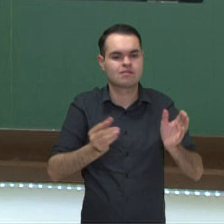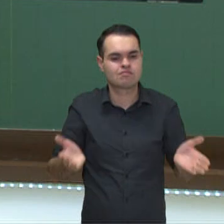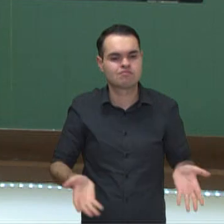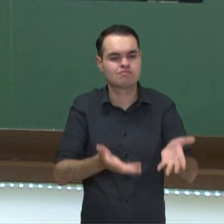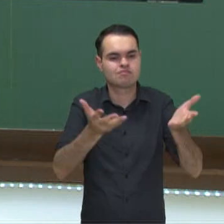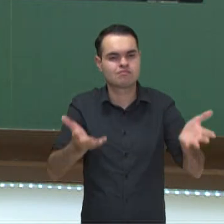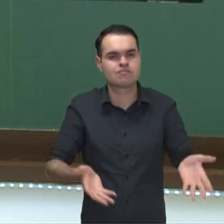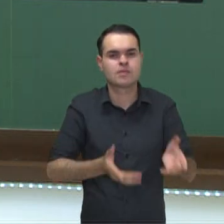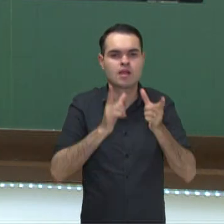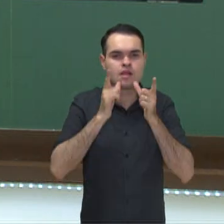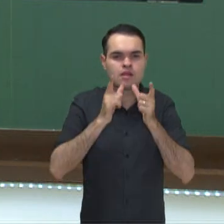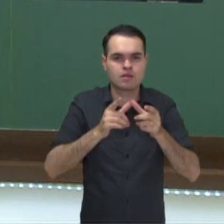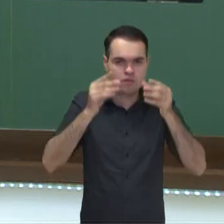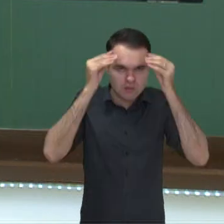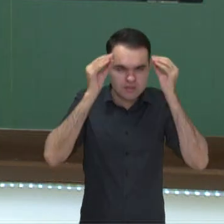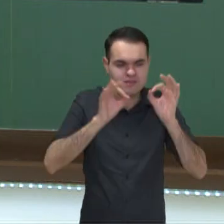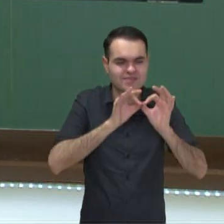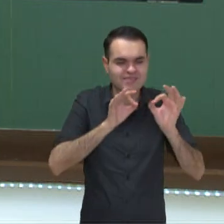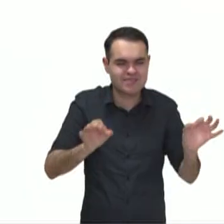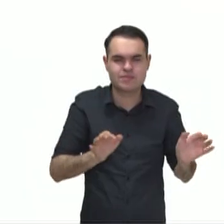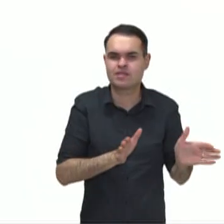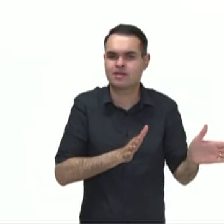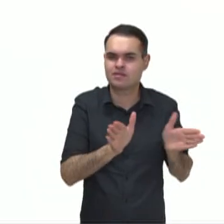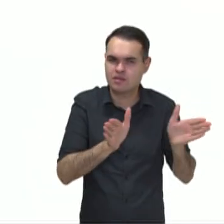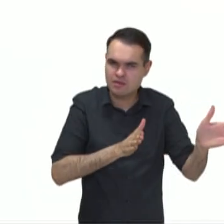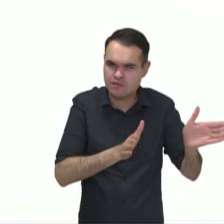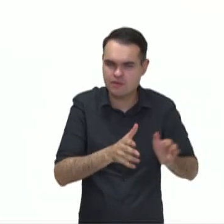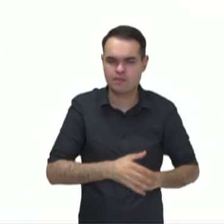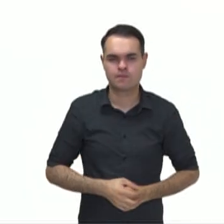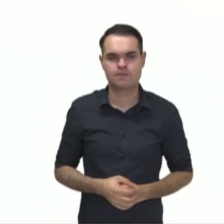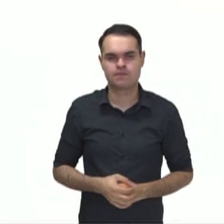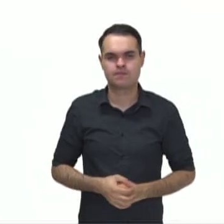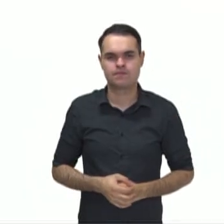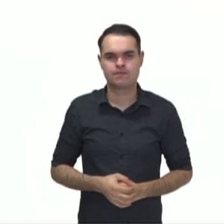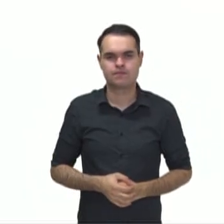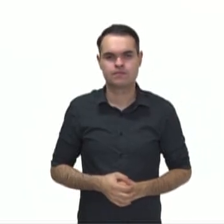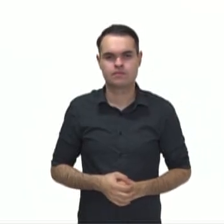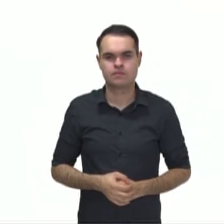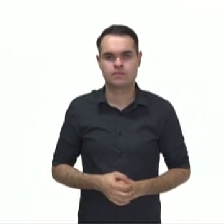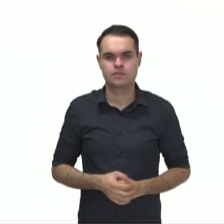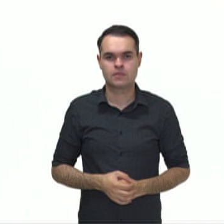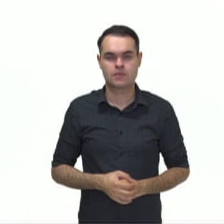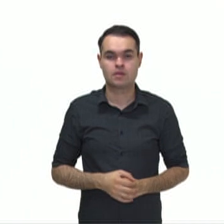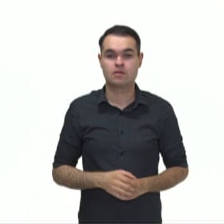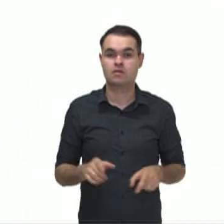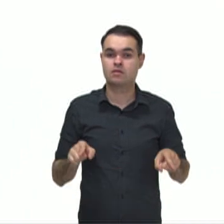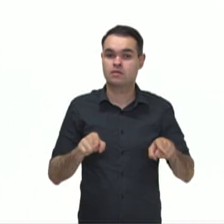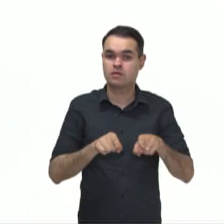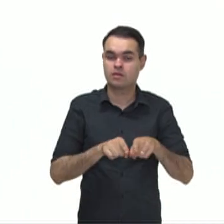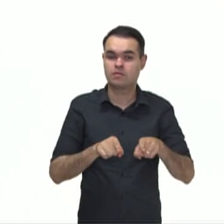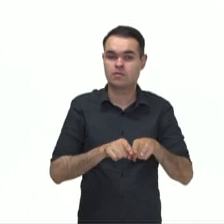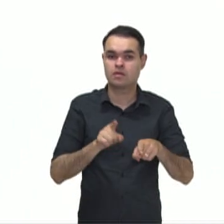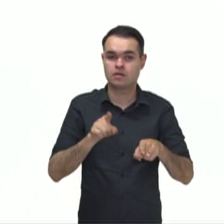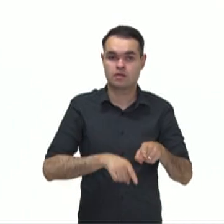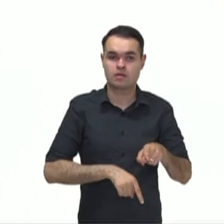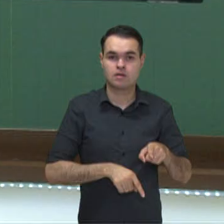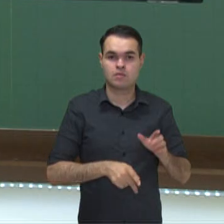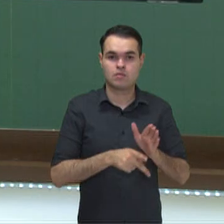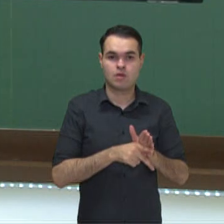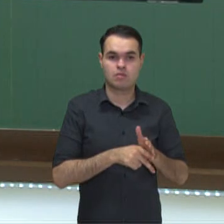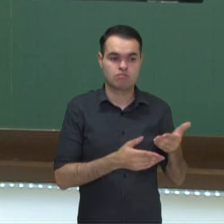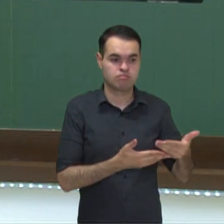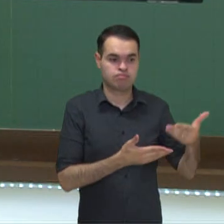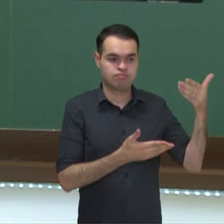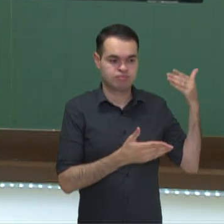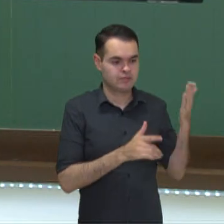mais simples e acessível. Também, ele ajuda quando traz do jornalismo aí essa